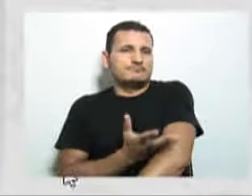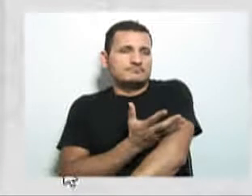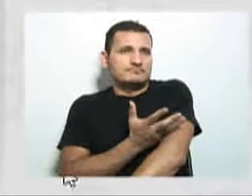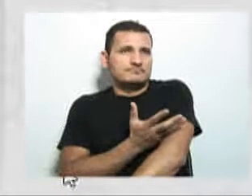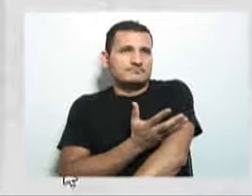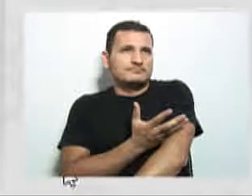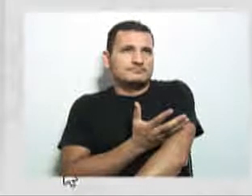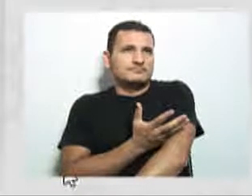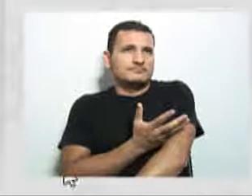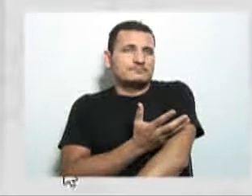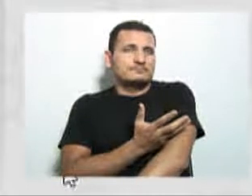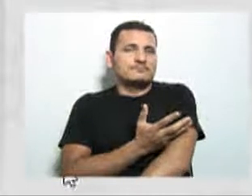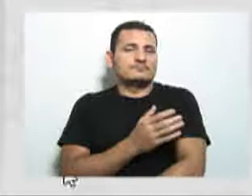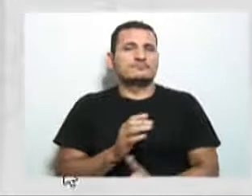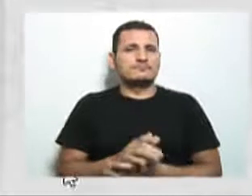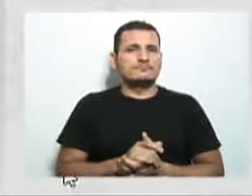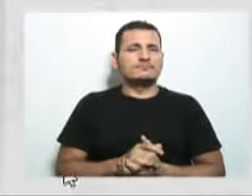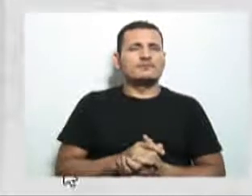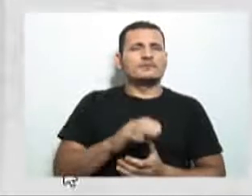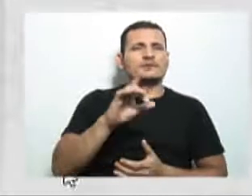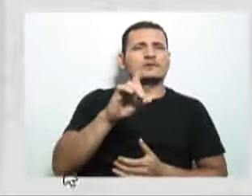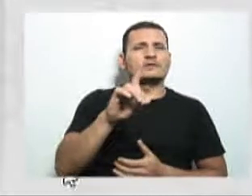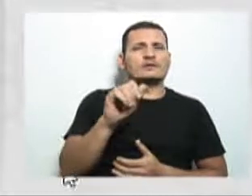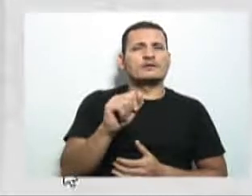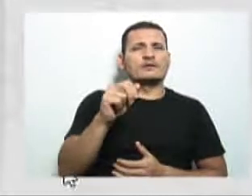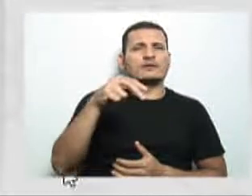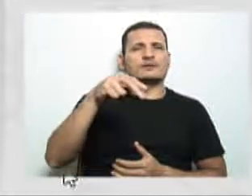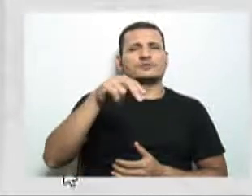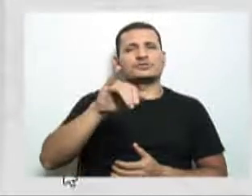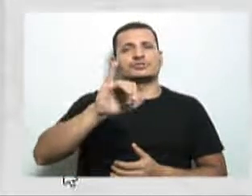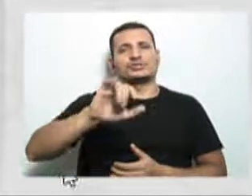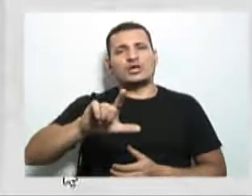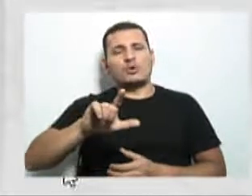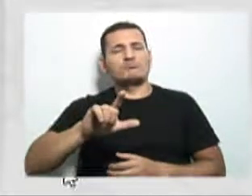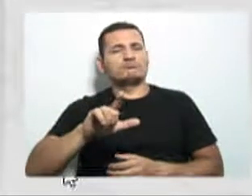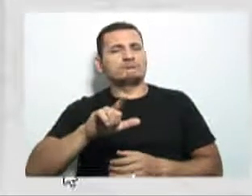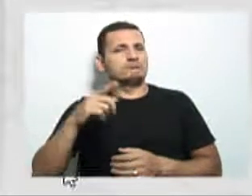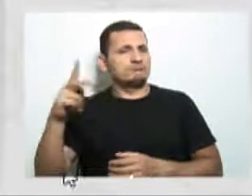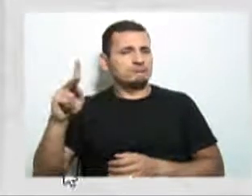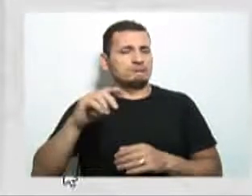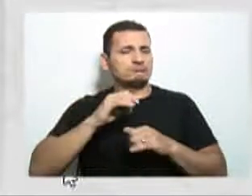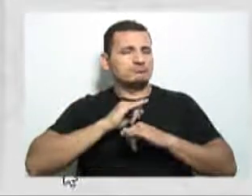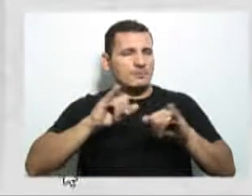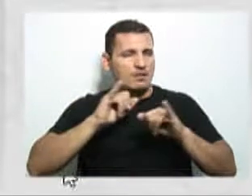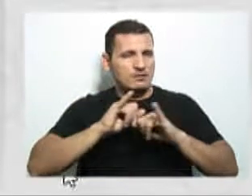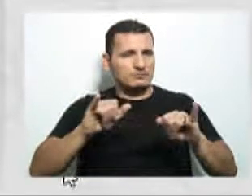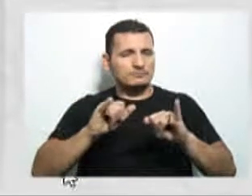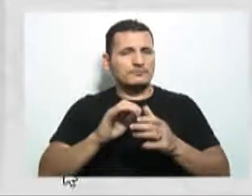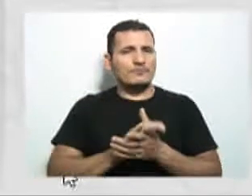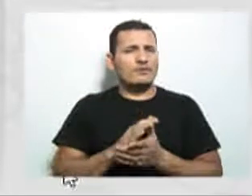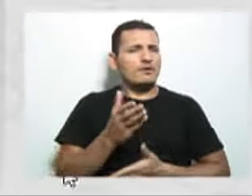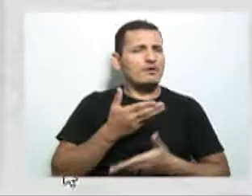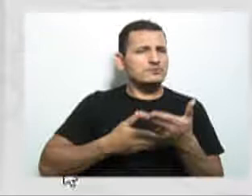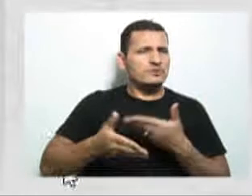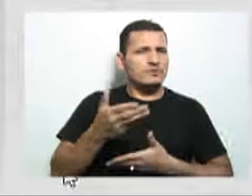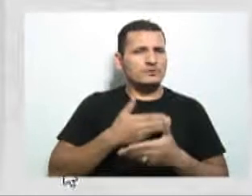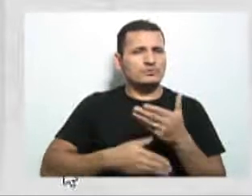tá? Divulgado pelo trabalho de Daniel Goleman. O relacionamento intrapessoal é a